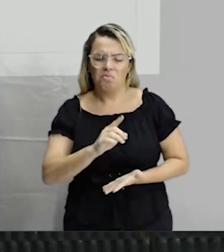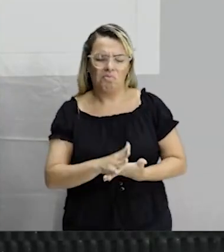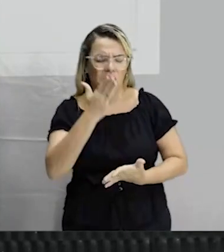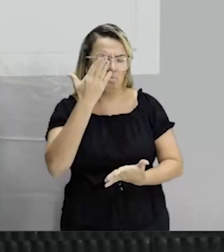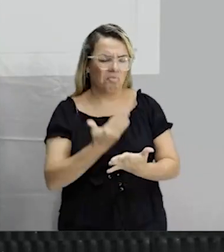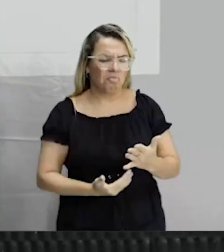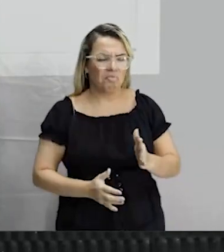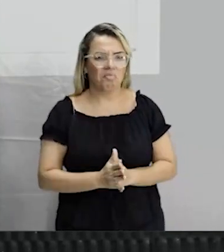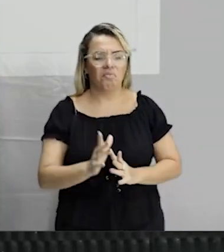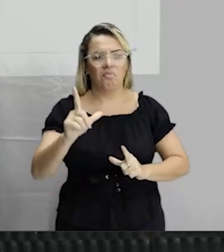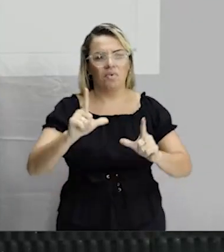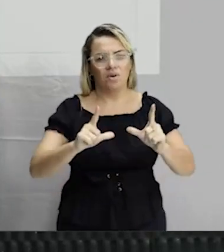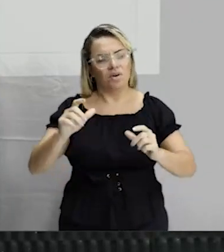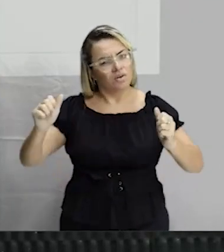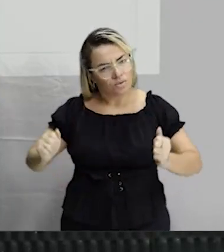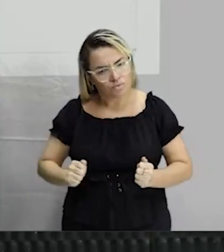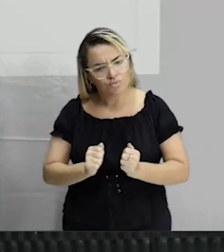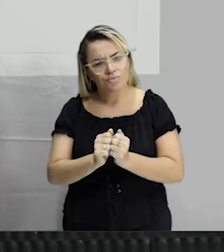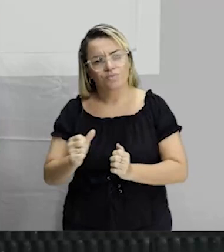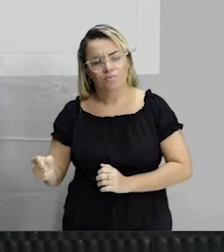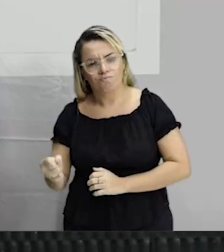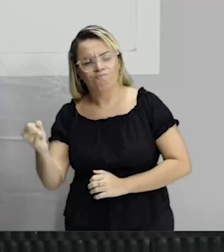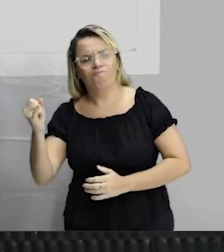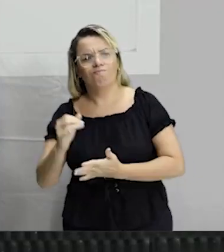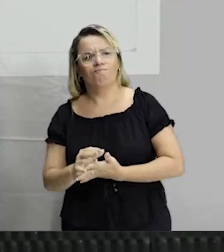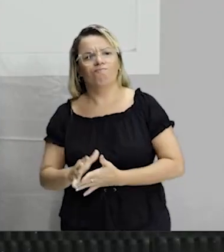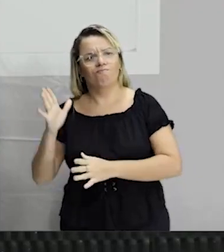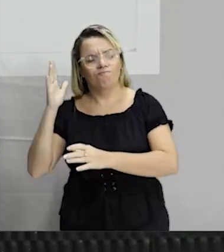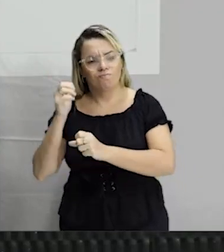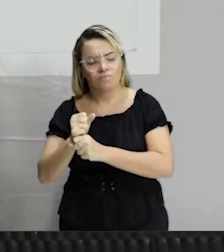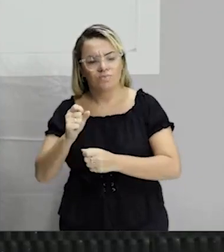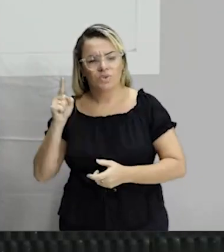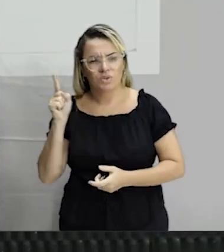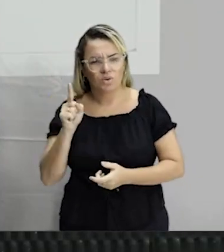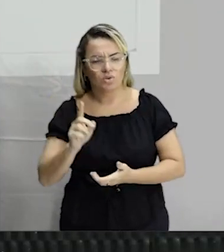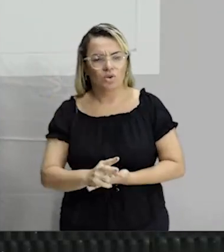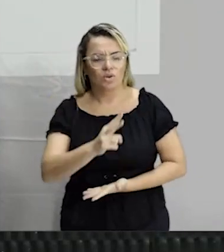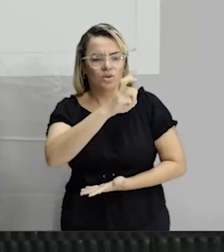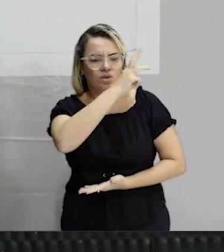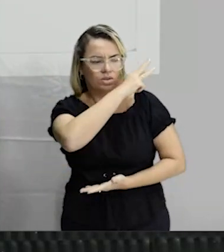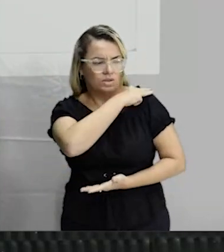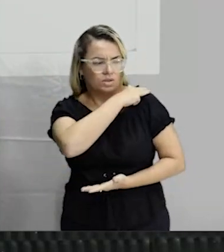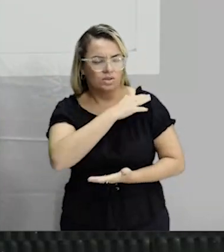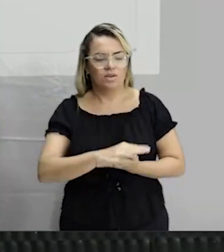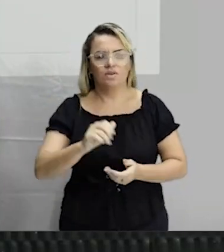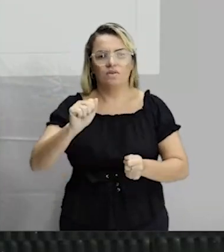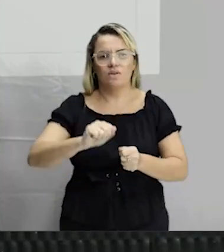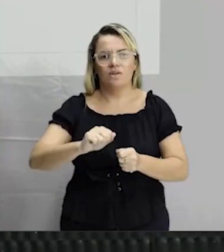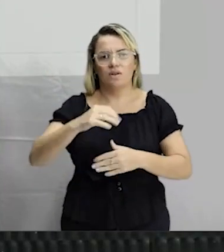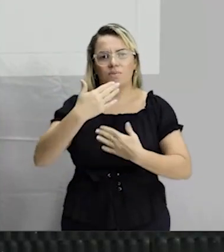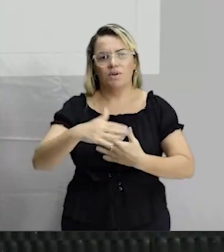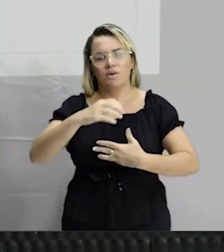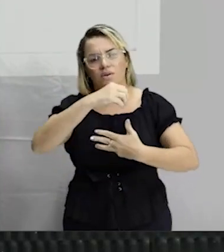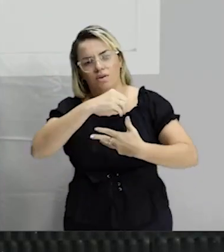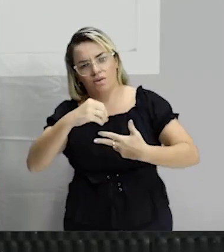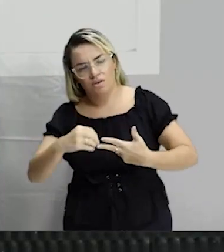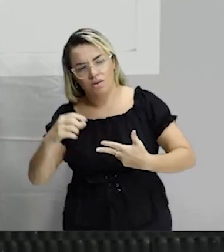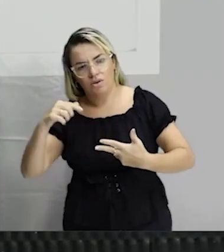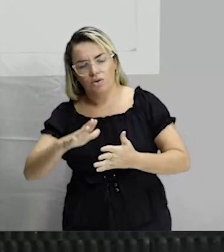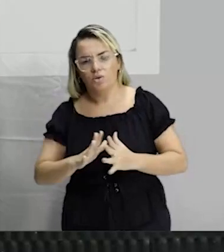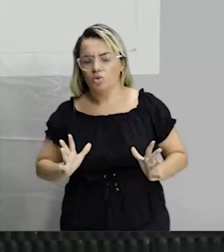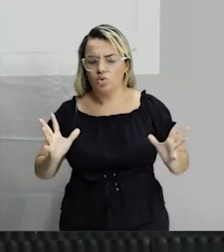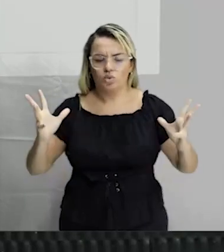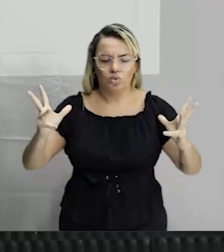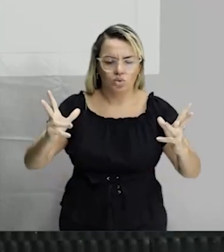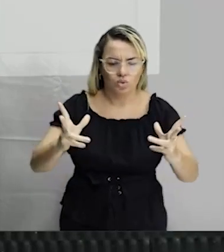aulas, acompanhe, tá? Porque é um assunto importante, né? Não só para você da terceira série que vai fazer Enem, mas também para todo